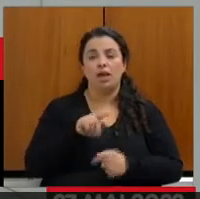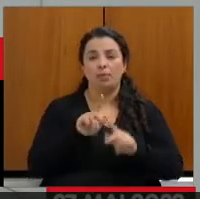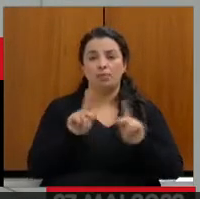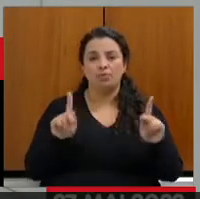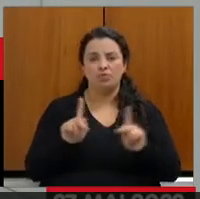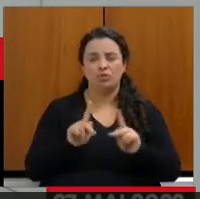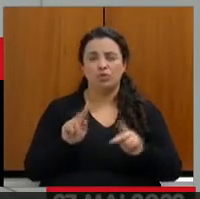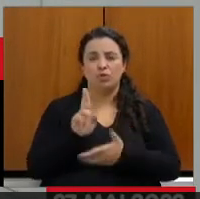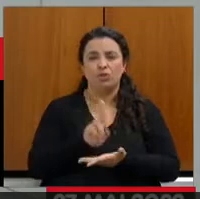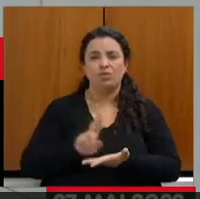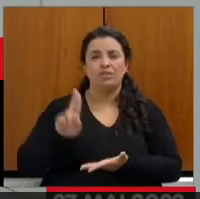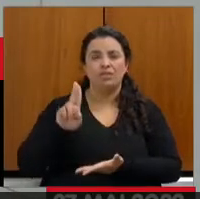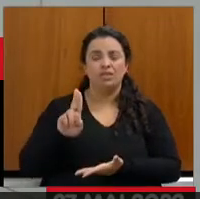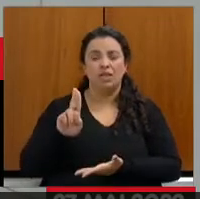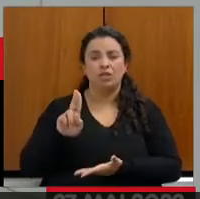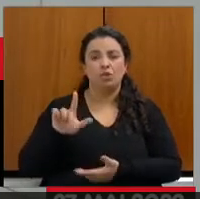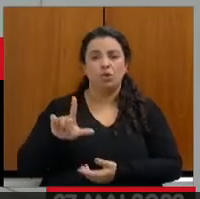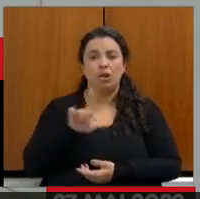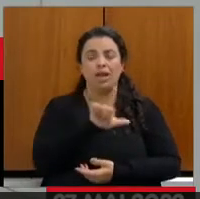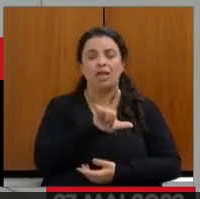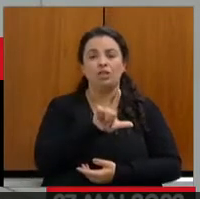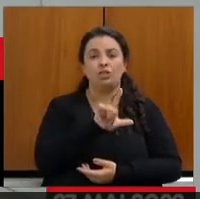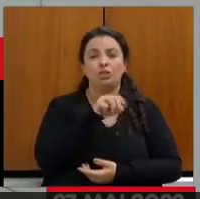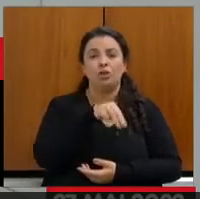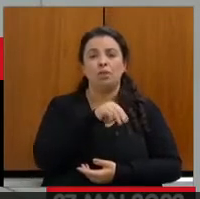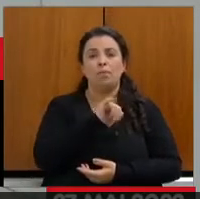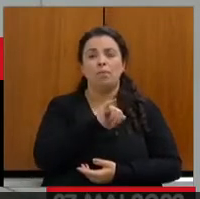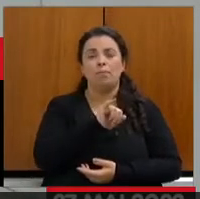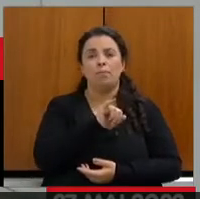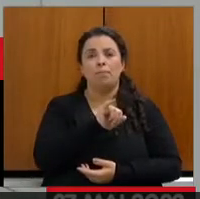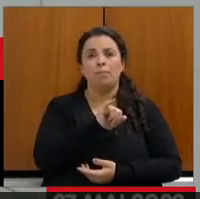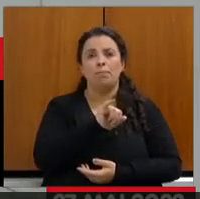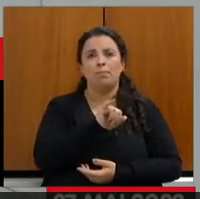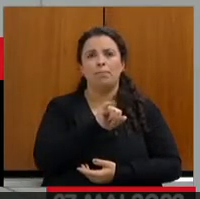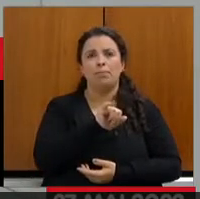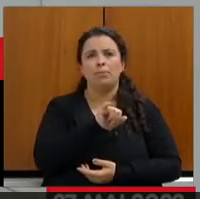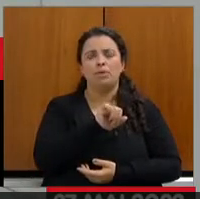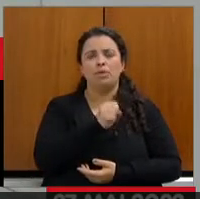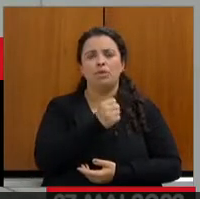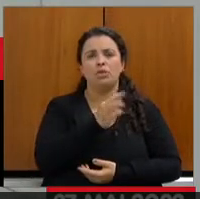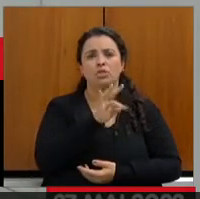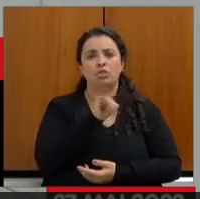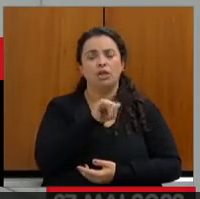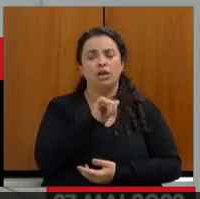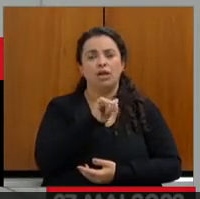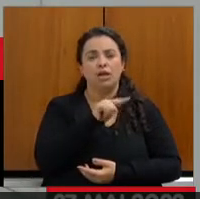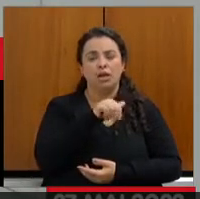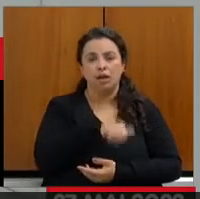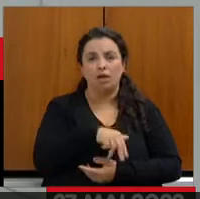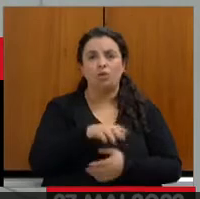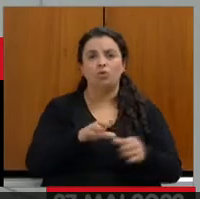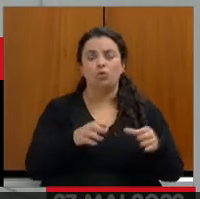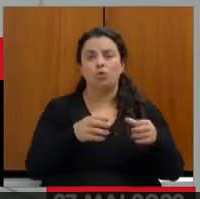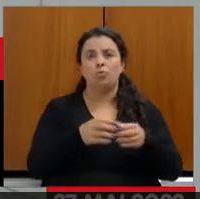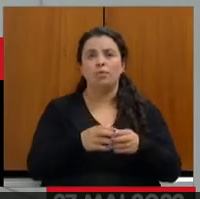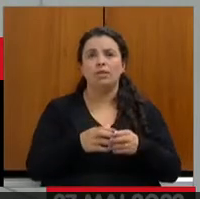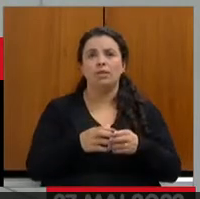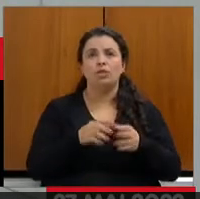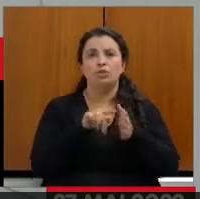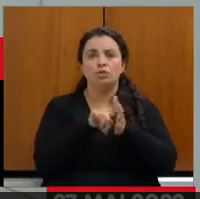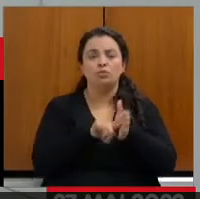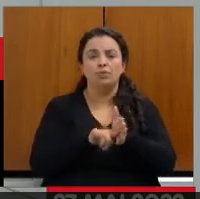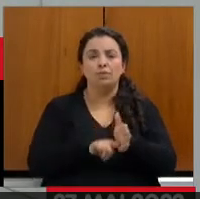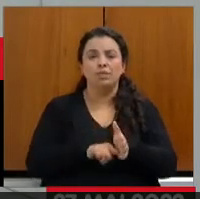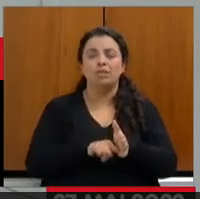Universidade do leste de michigam qual a presidente Eleita do comitê de pesquisa mulher gênero e sociedade